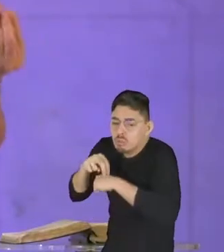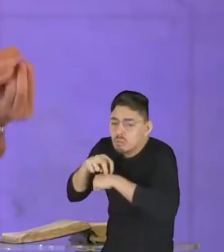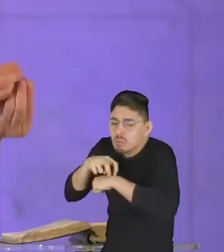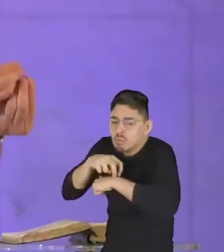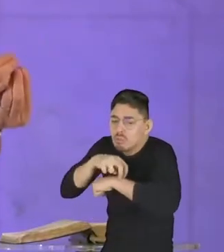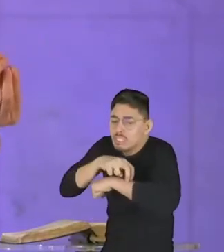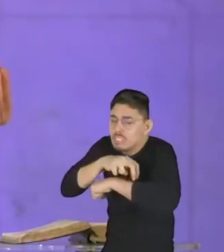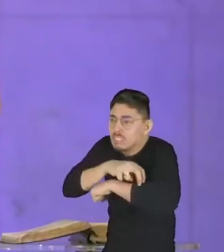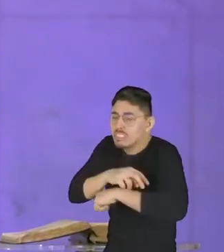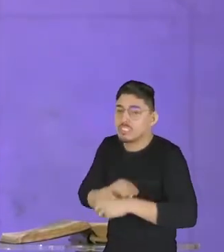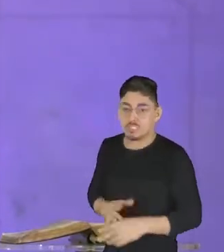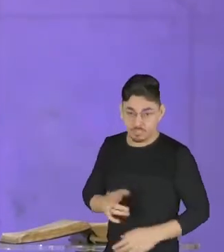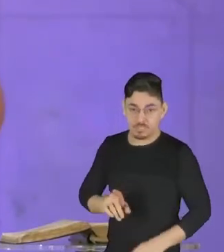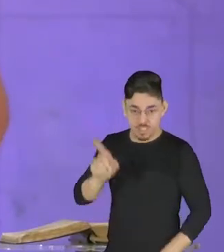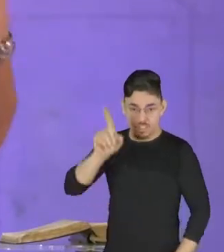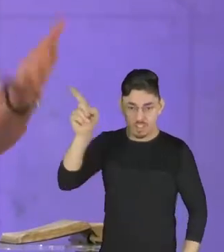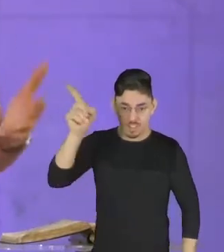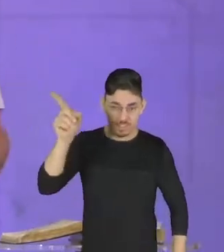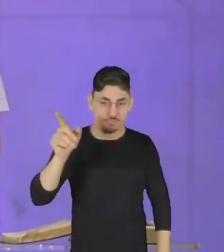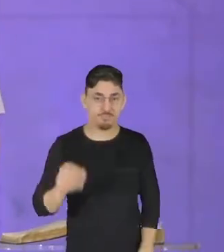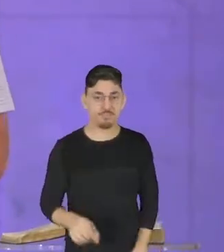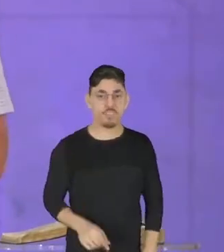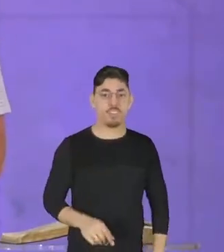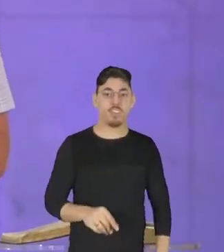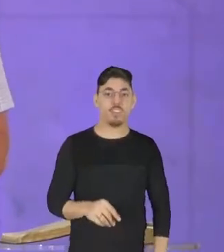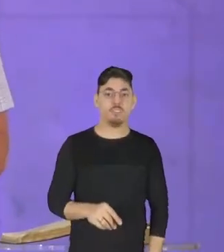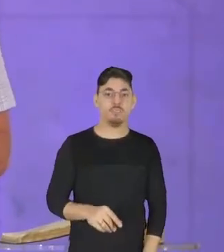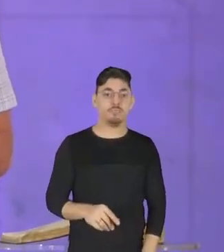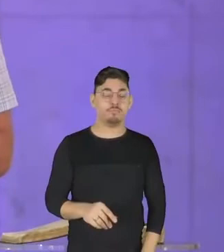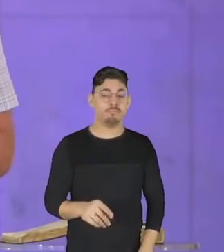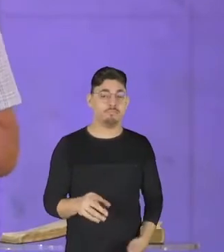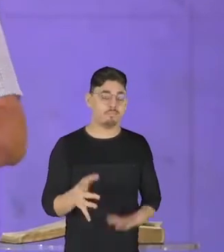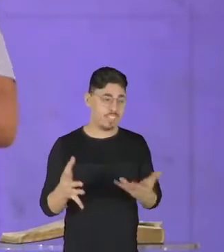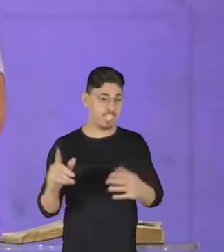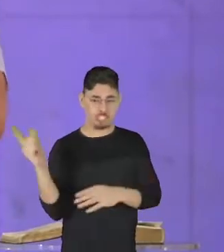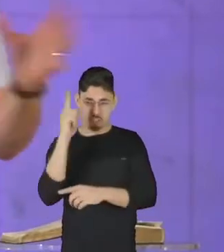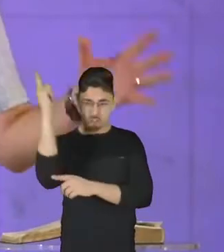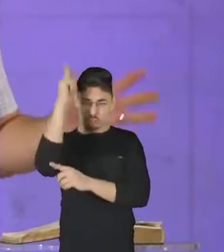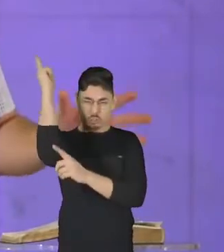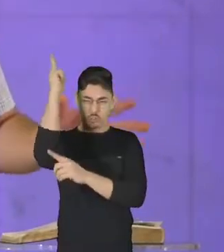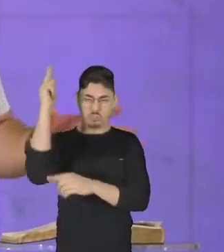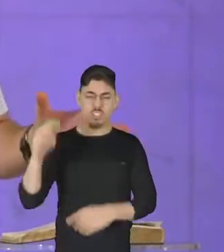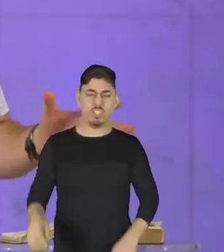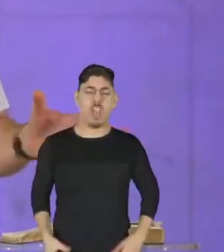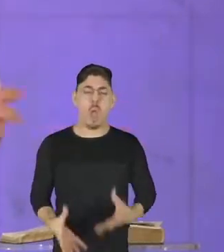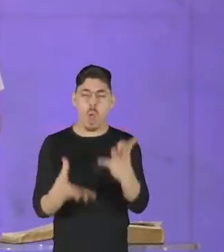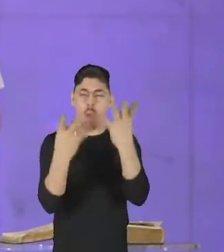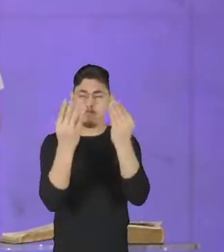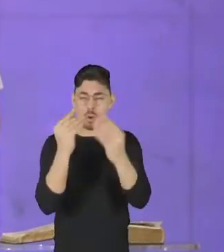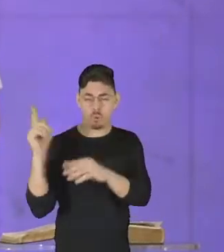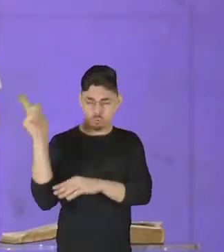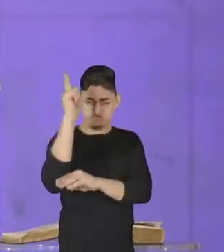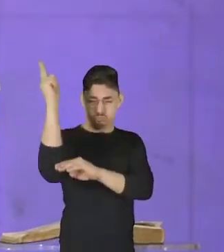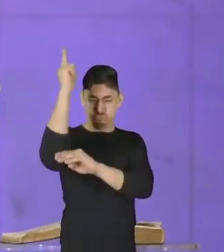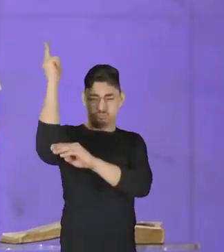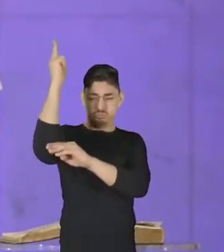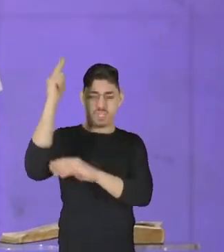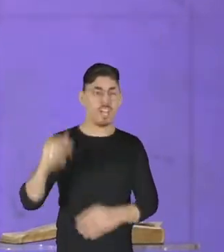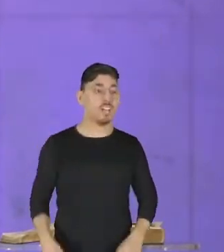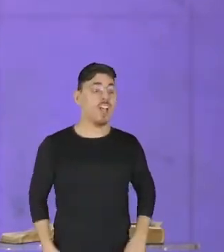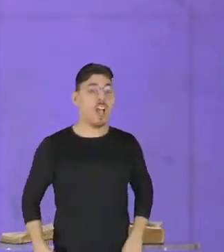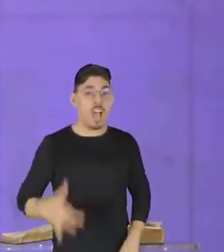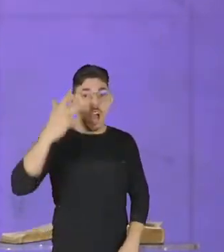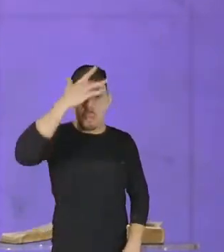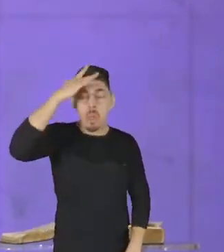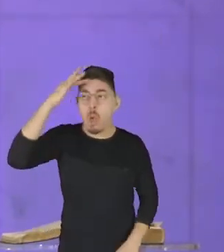os enaquins, nós sabemos que eles eram ancestrais de Golias. Era um monte de Golias. E o povo de Israel,